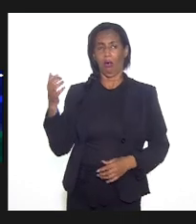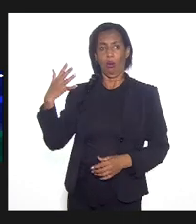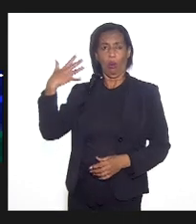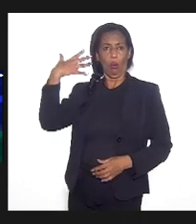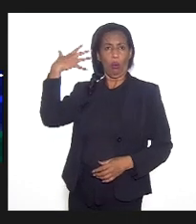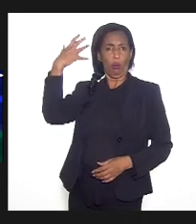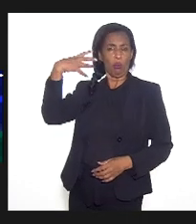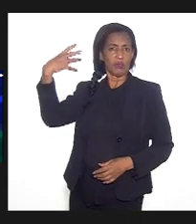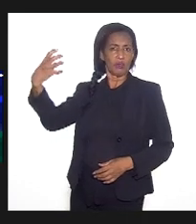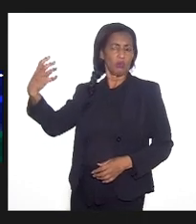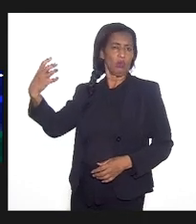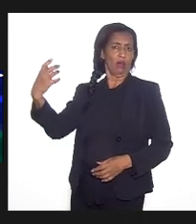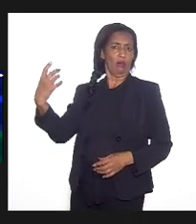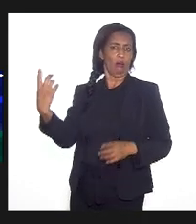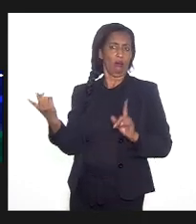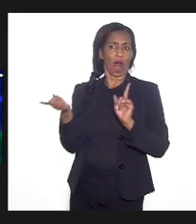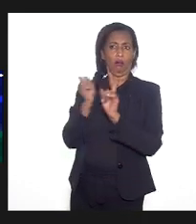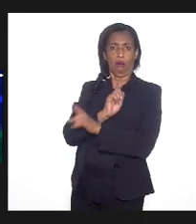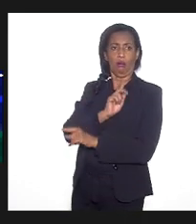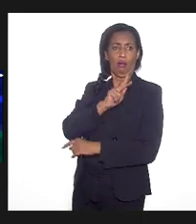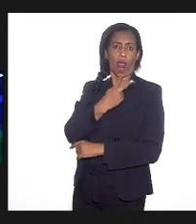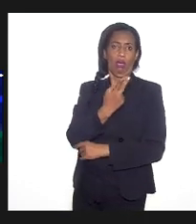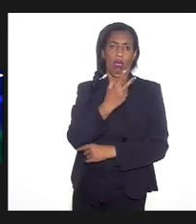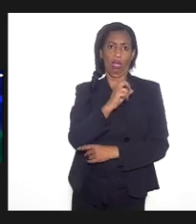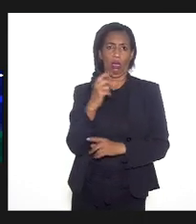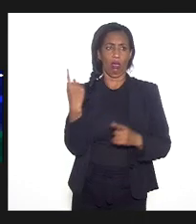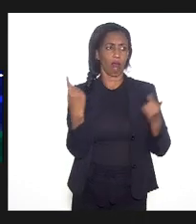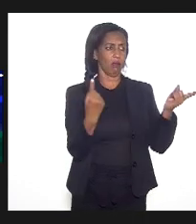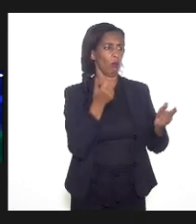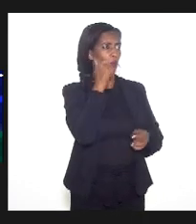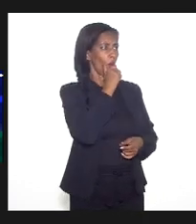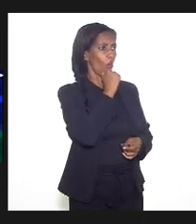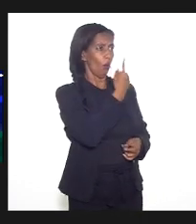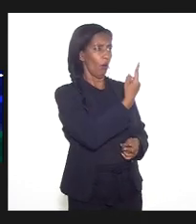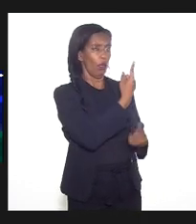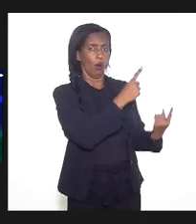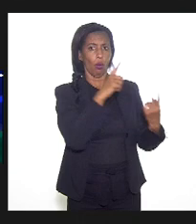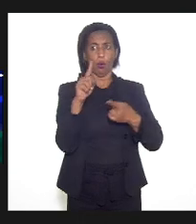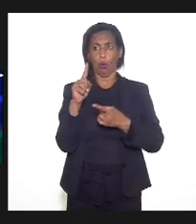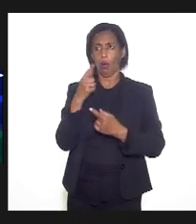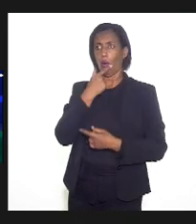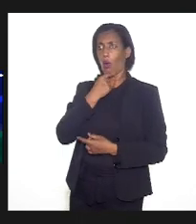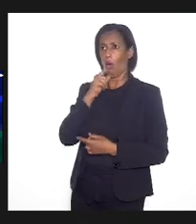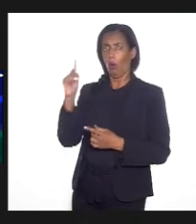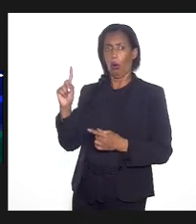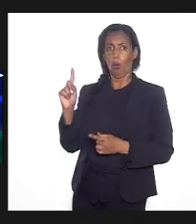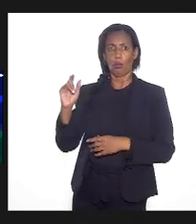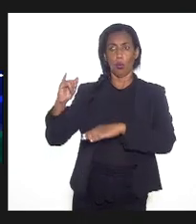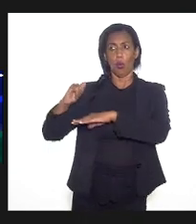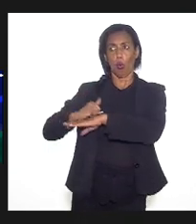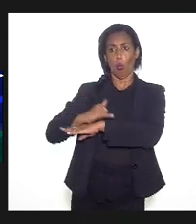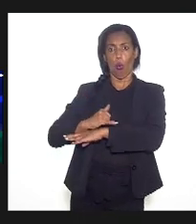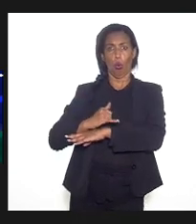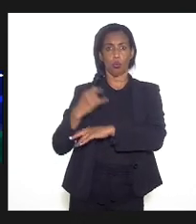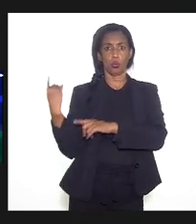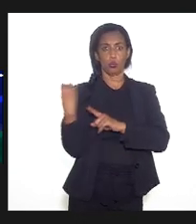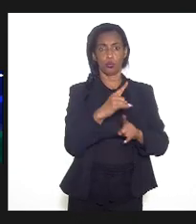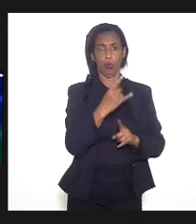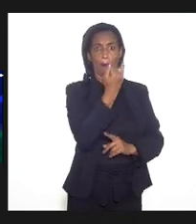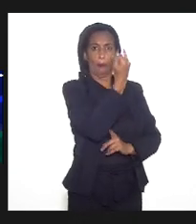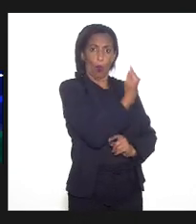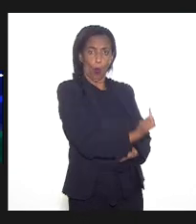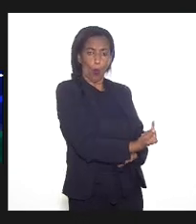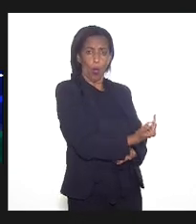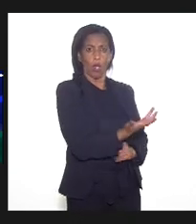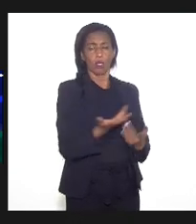homossexuais versus heterossexuais, mulheres contra homens, gordos contra magros.